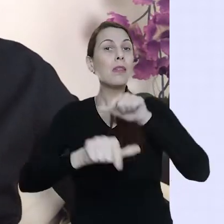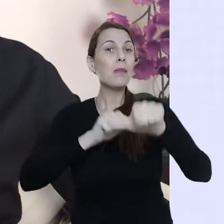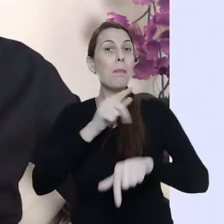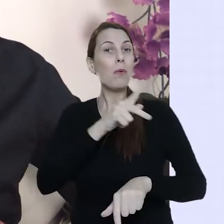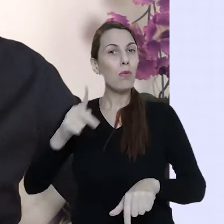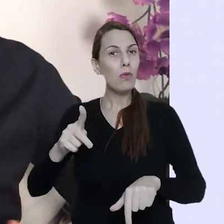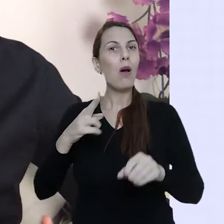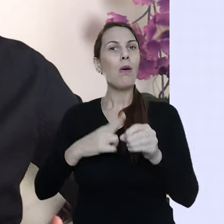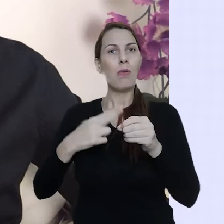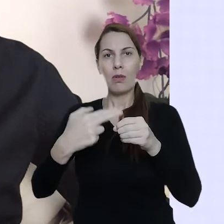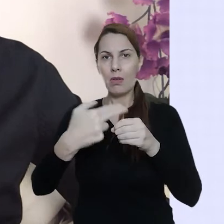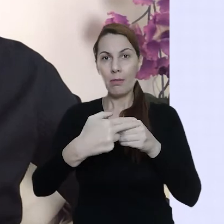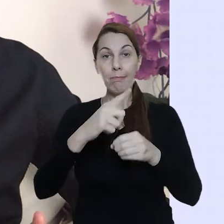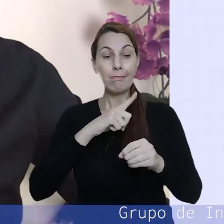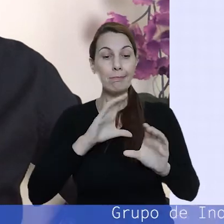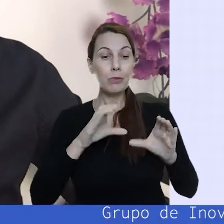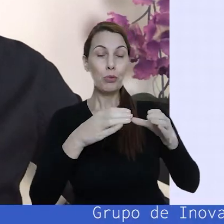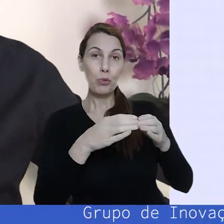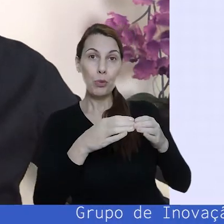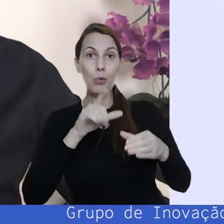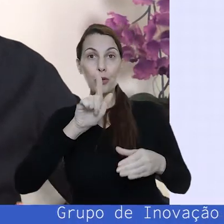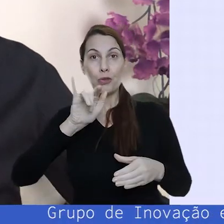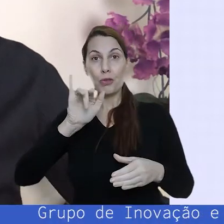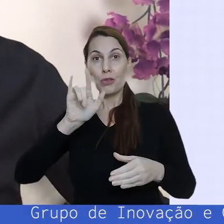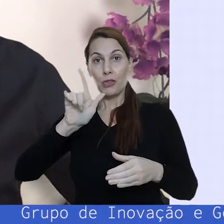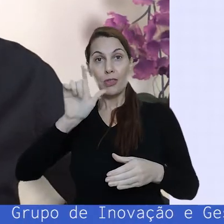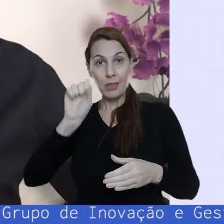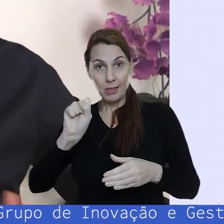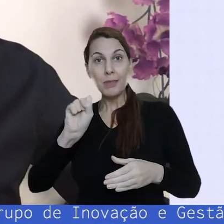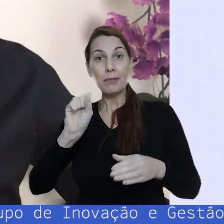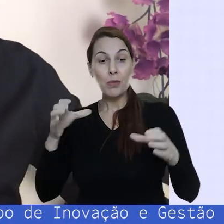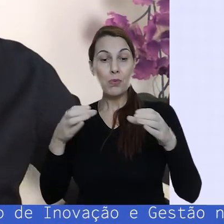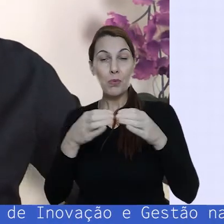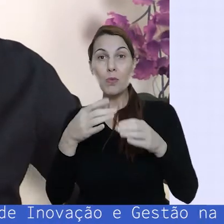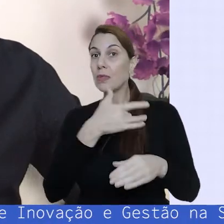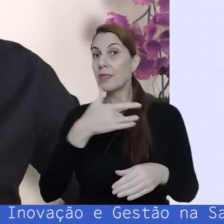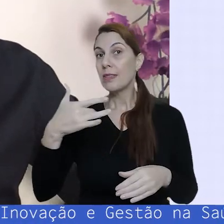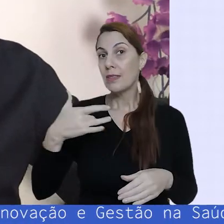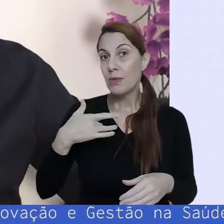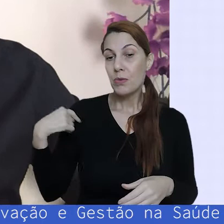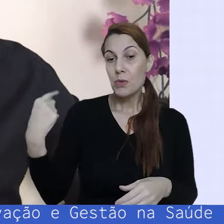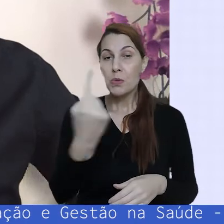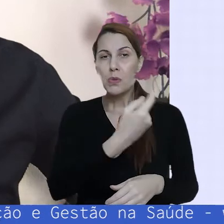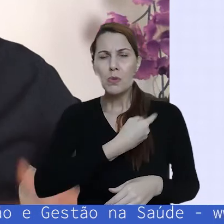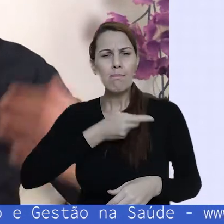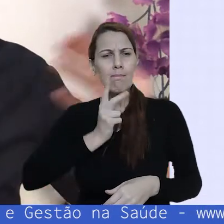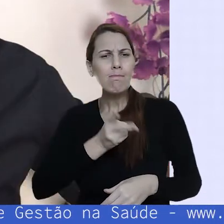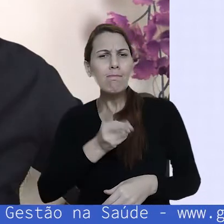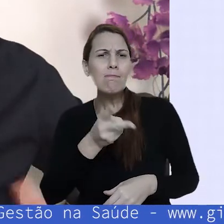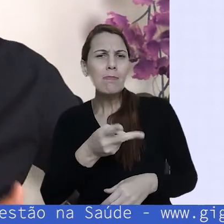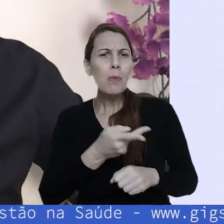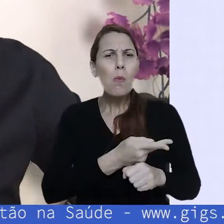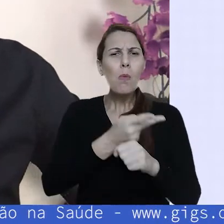Unicamp e também coordeno um grupo chamado GIGS, que é Grupo de Inovação e Gestão na Saúde, que nós